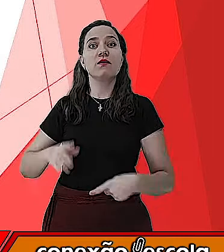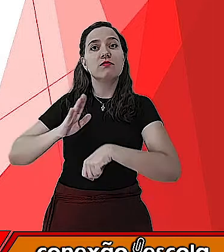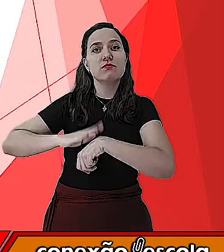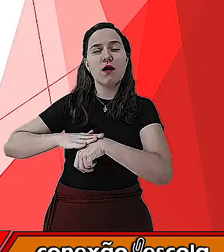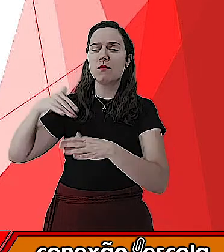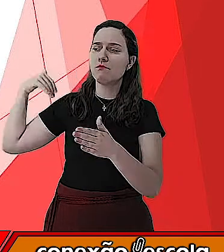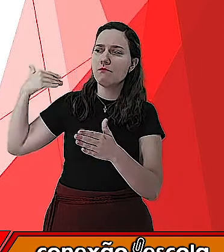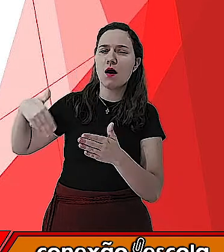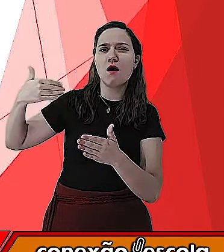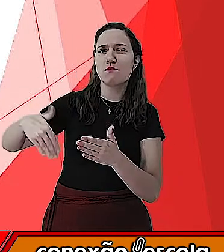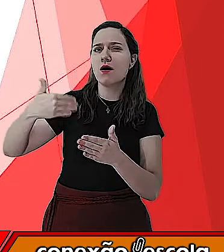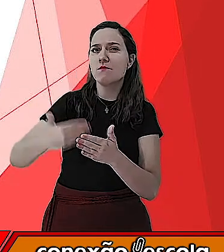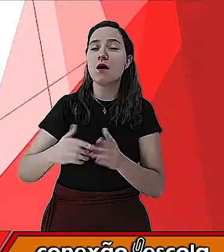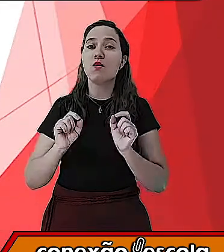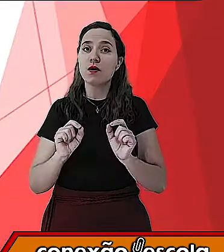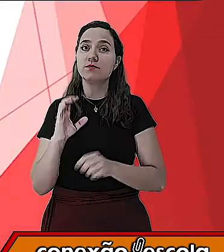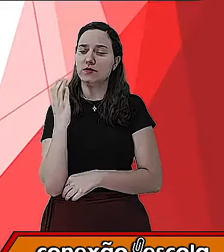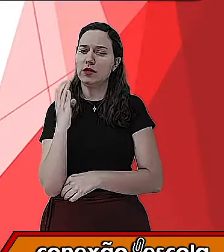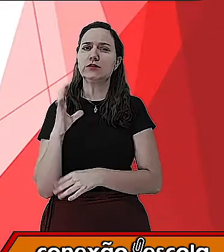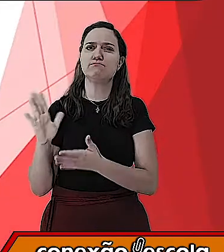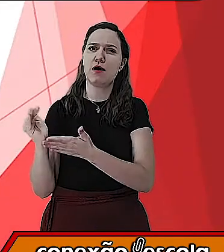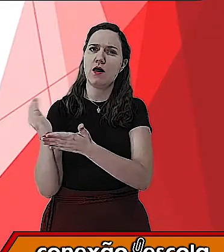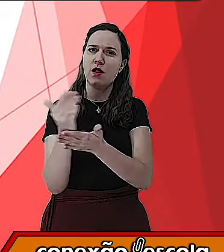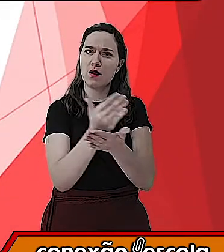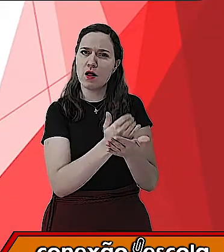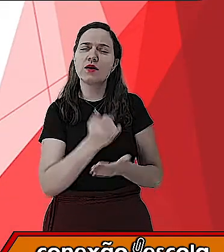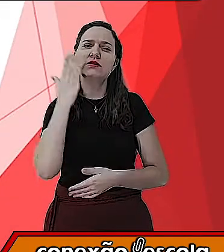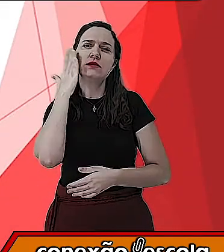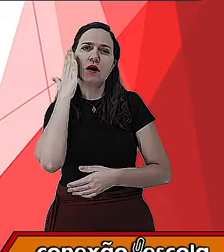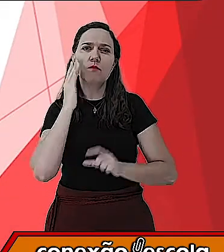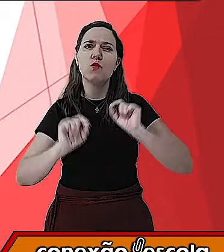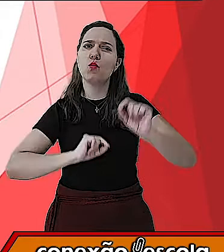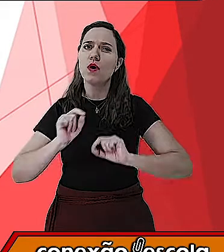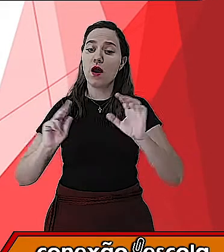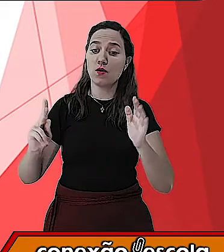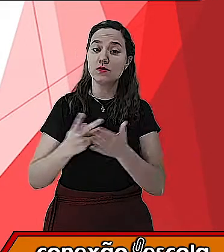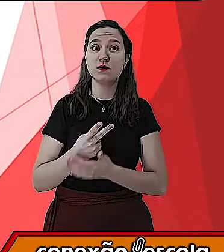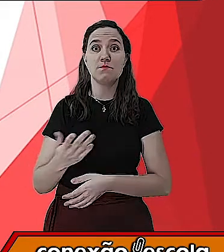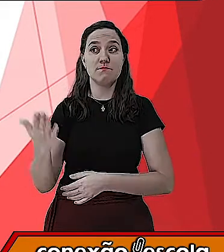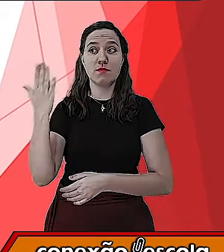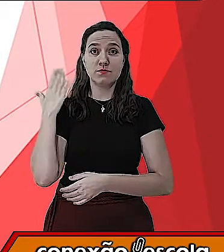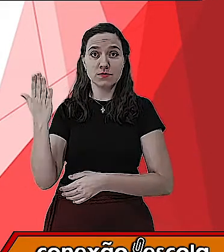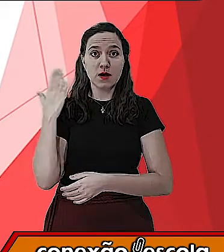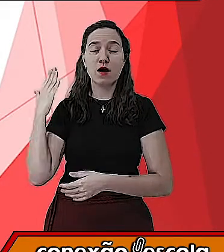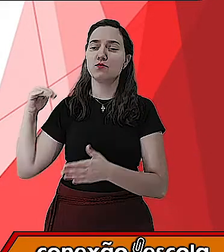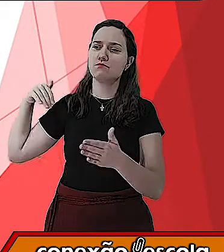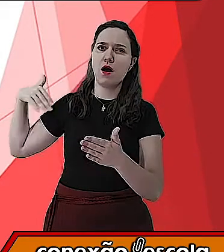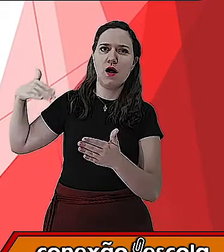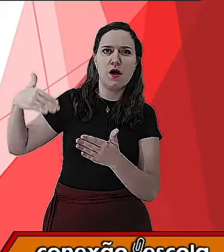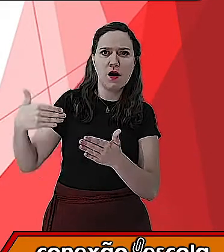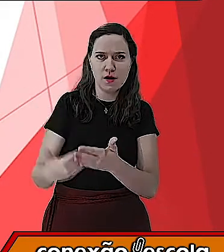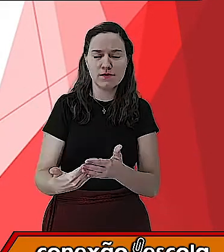seja, é a ciência responsável por estudar os acontecimentos passados. Esse